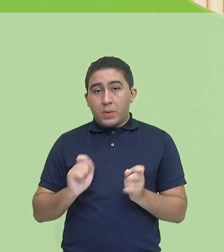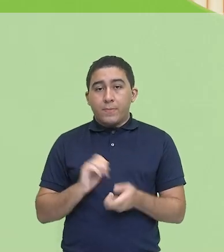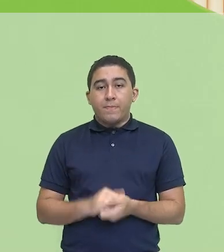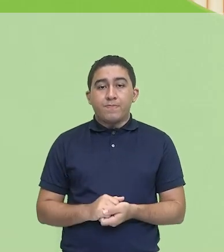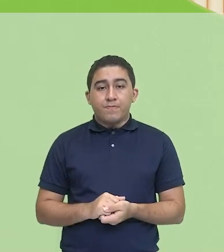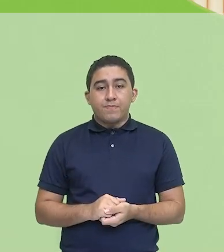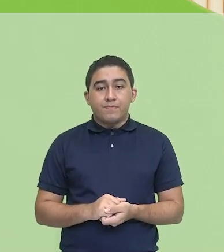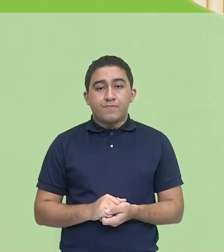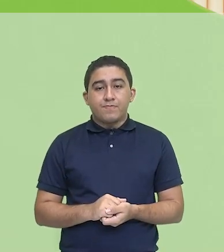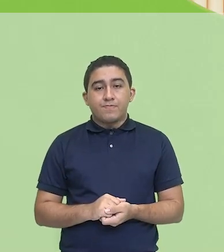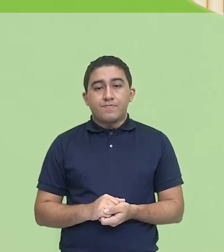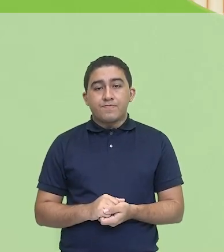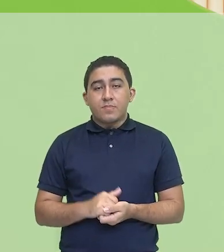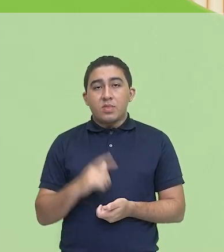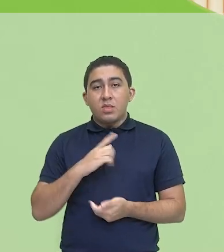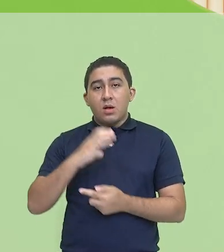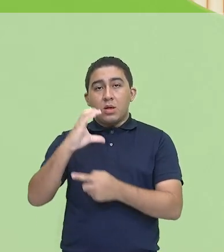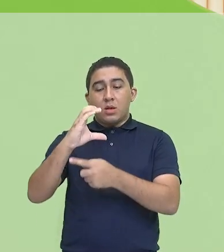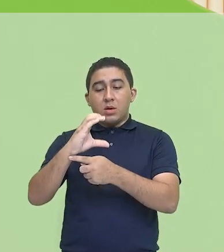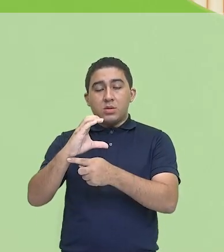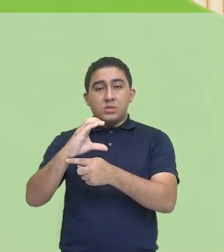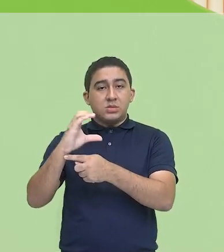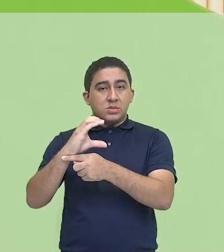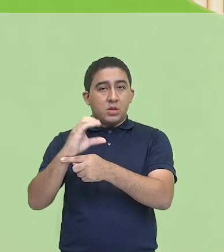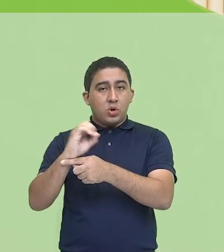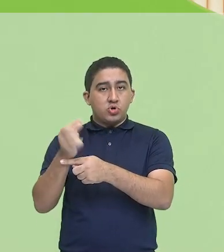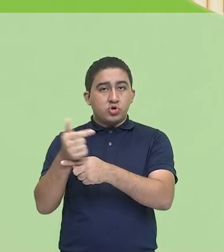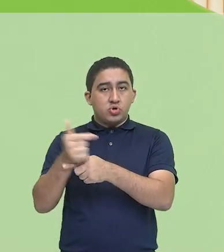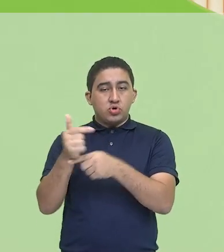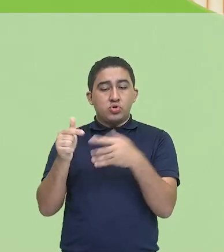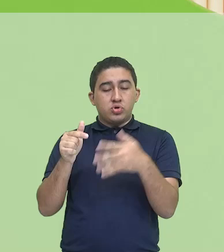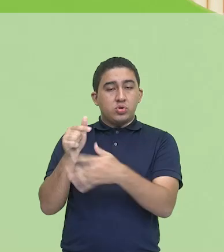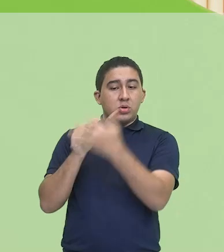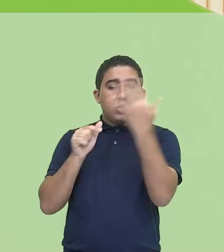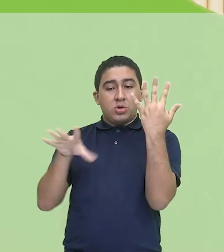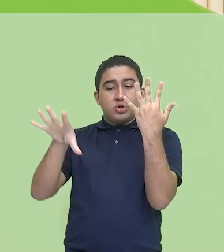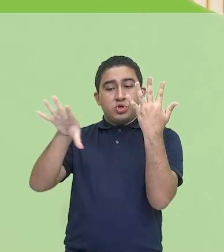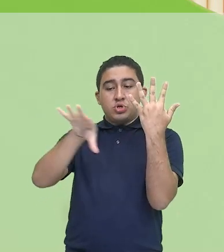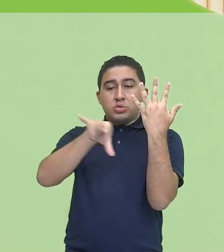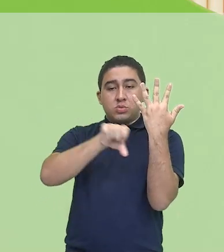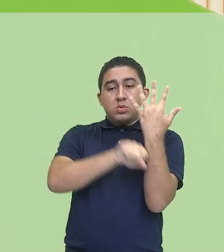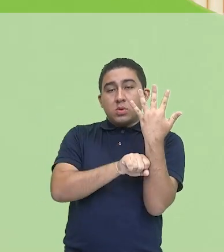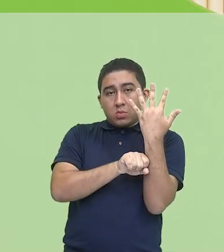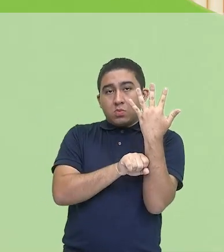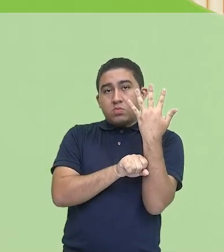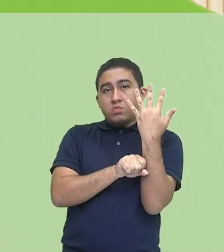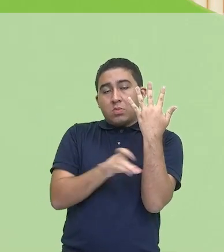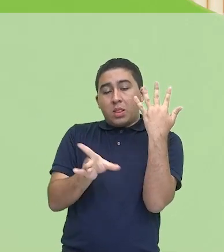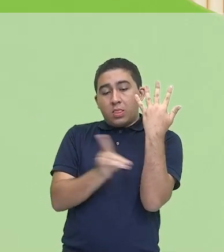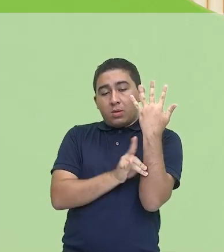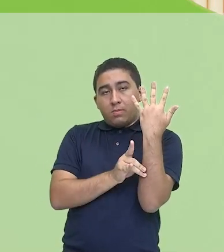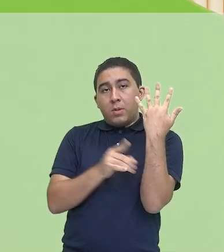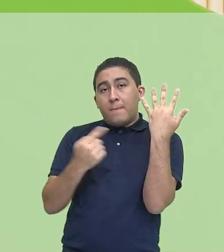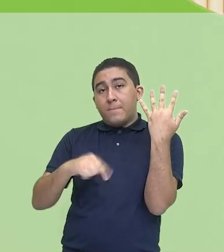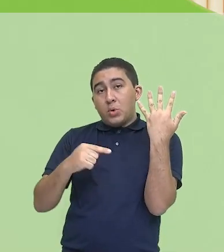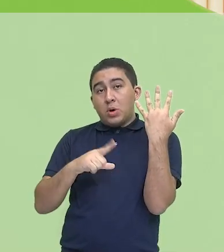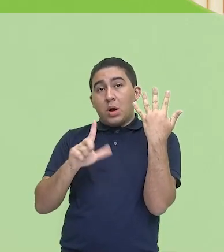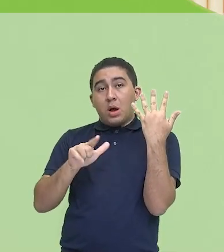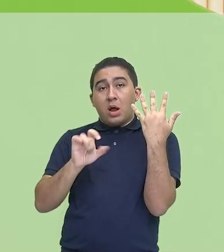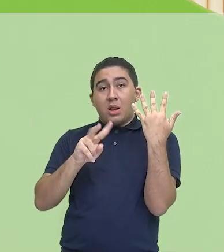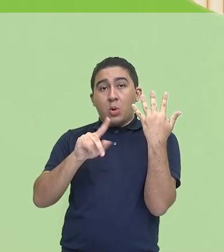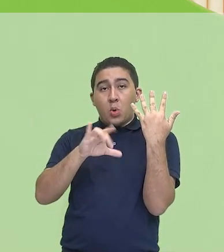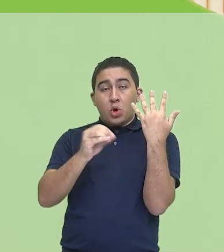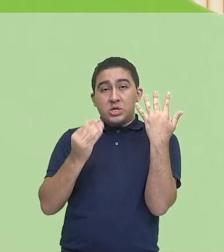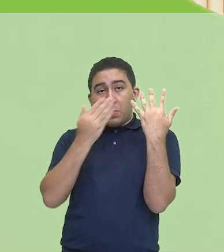vai tirar o dióxido de carbono da natureza e vai incorporar em si, né? Porque a glicose ela vai ser convertida